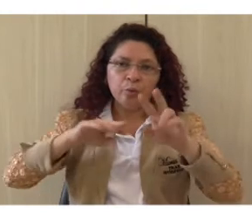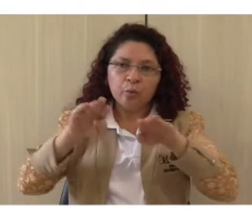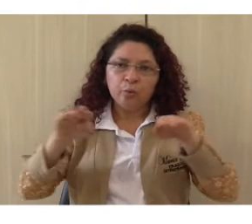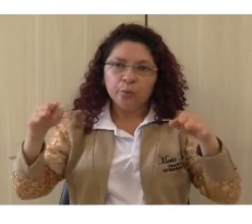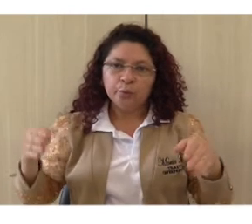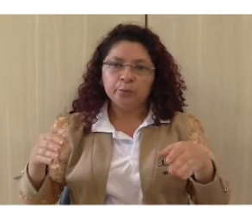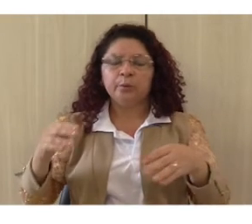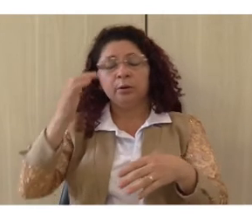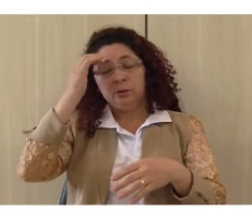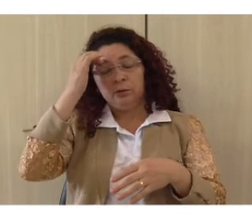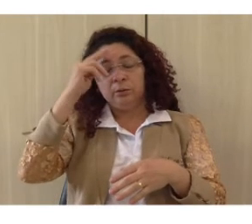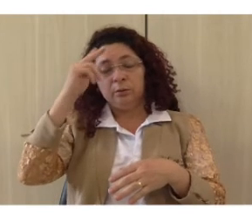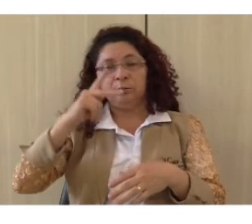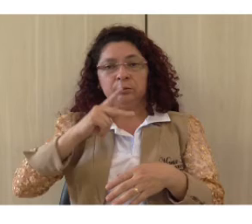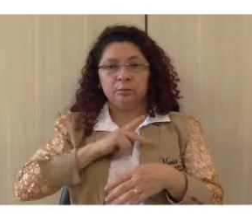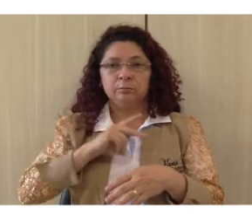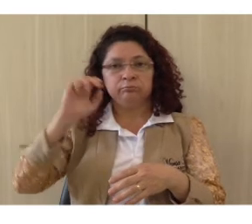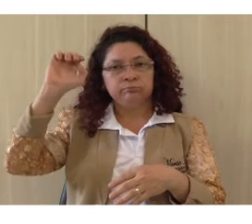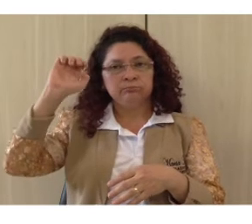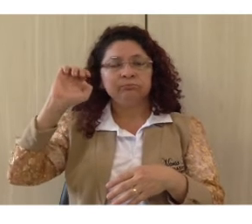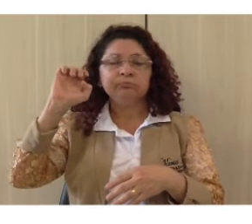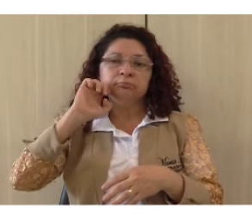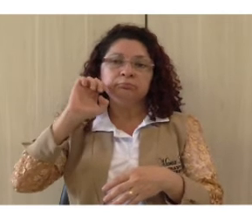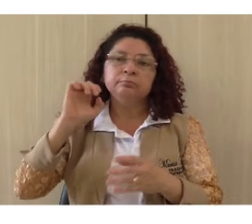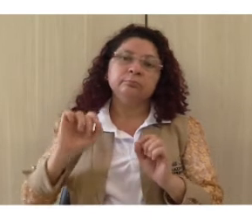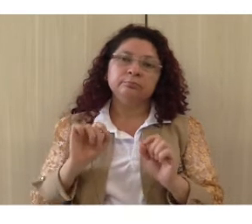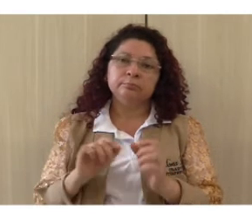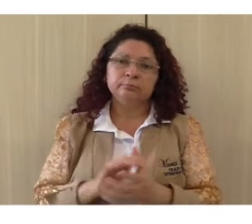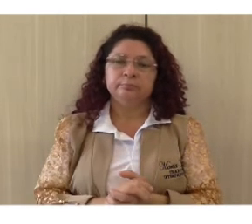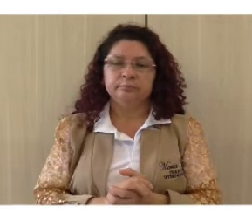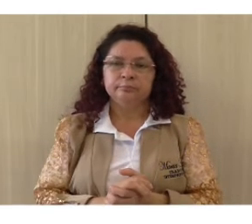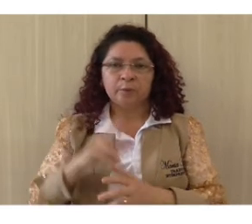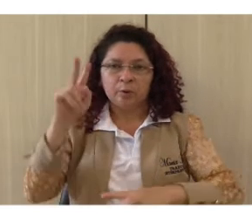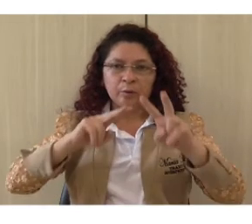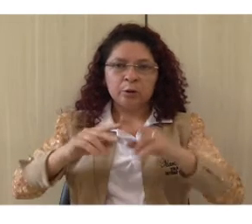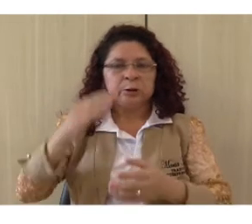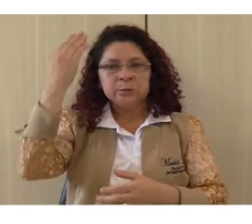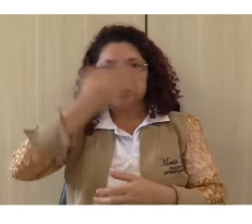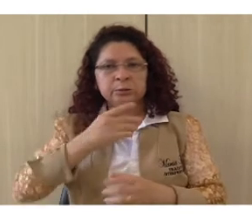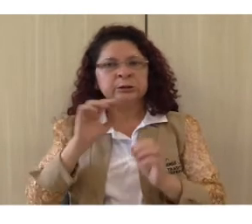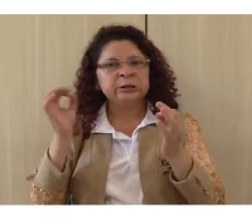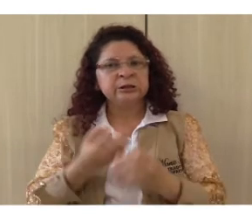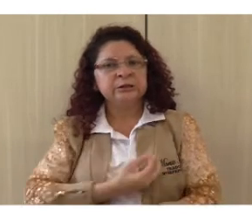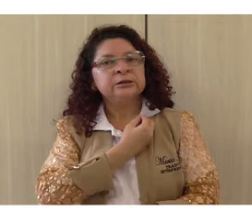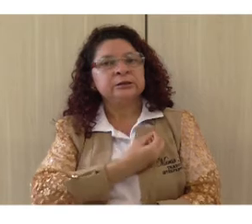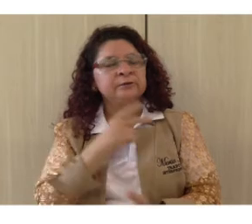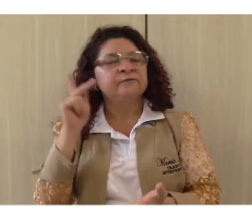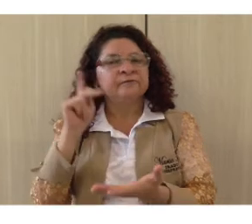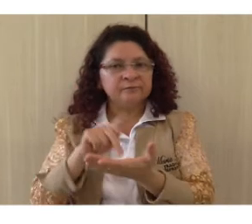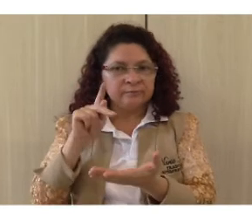da autodeclaração étnico-racial, que terá como critério para a verificação da autenticidade da autodeclaração